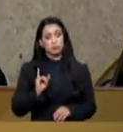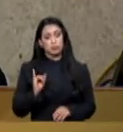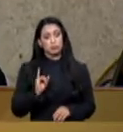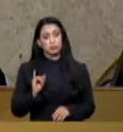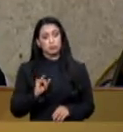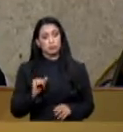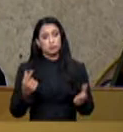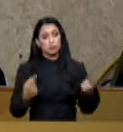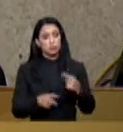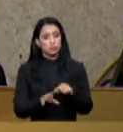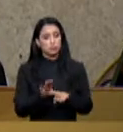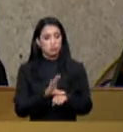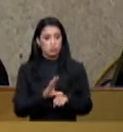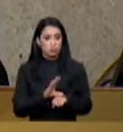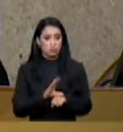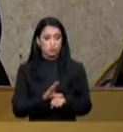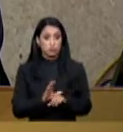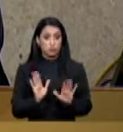de inconstitucionalidade.